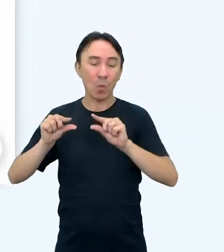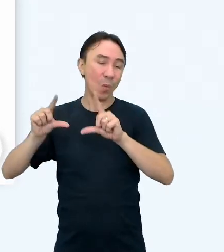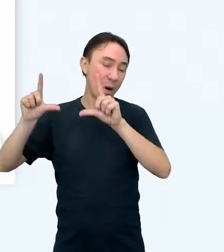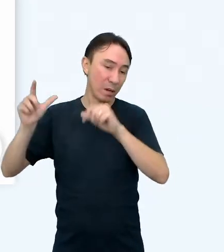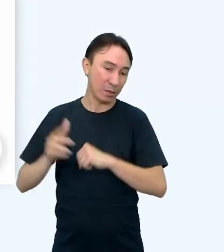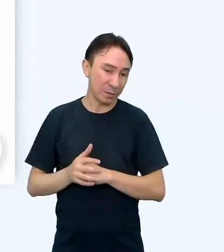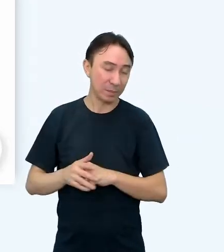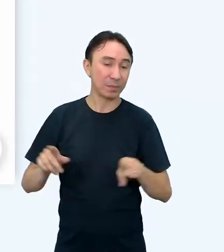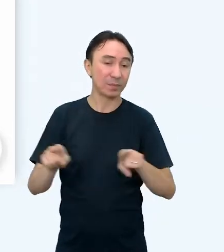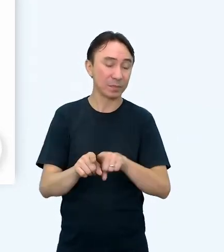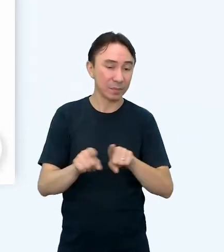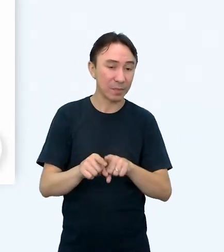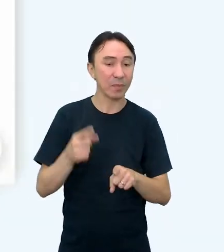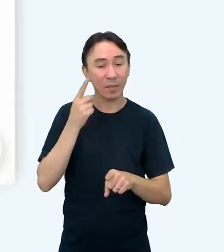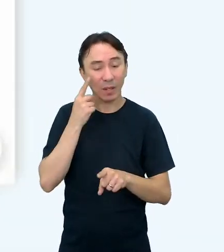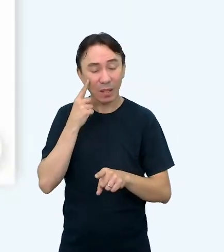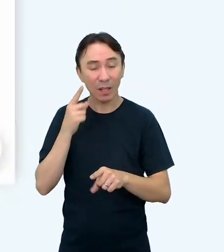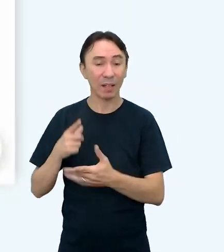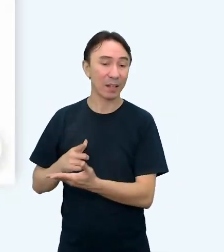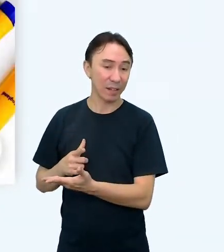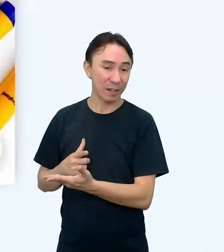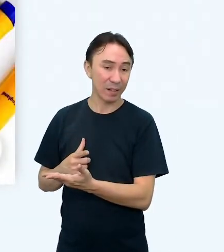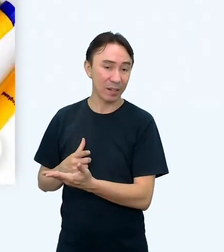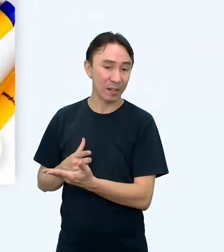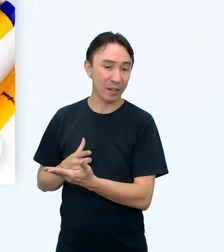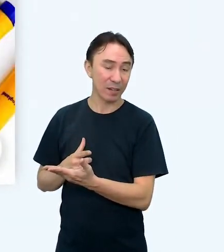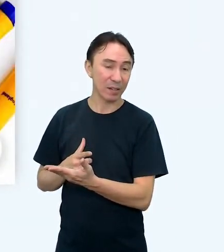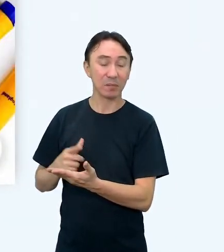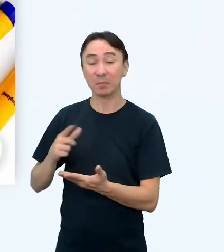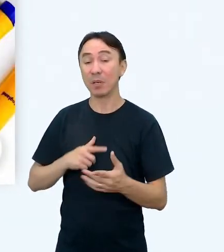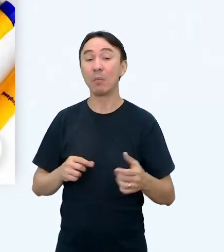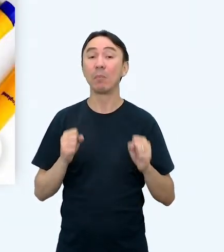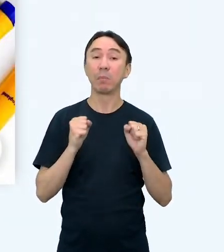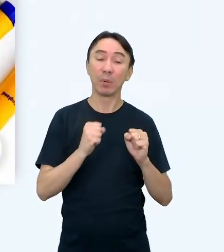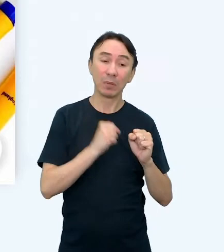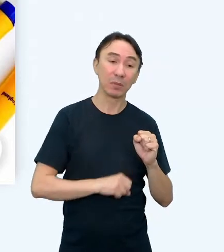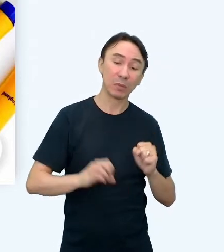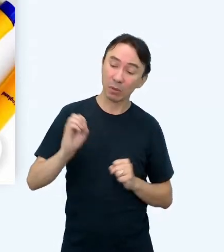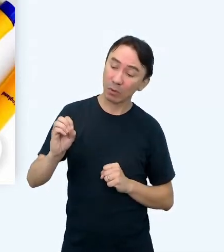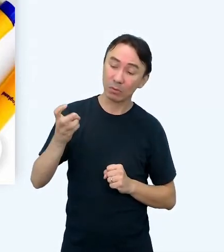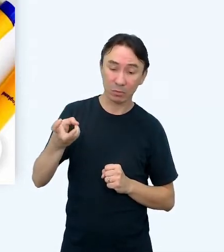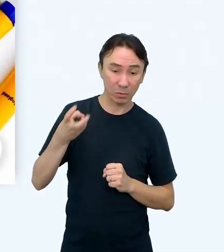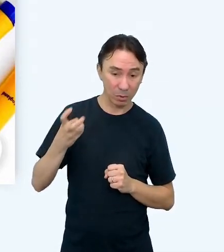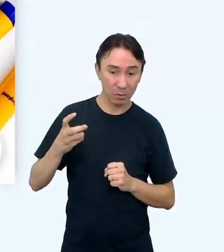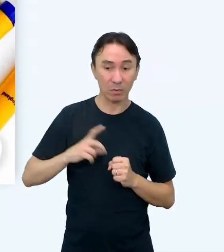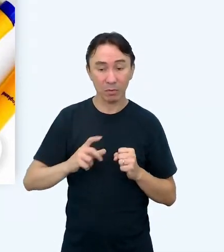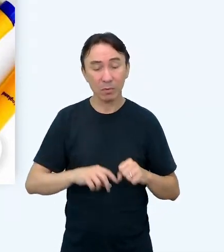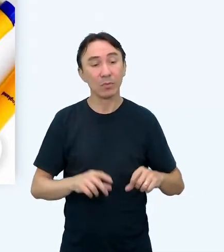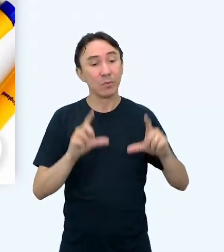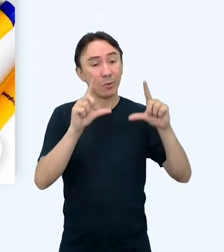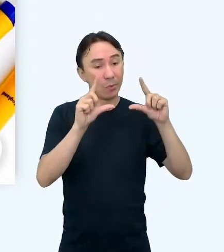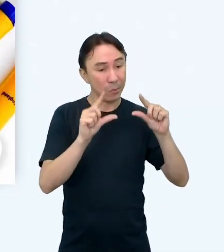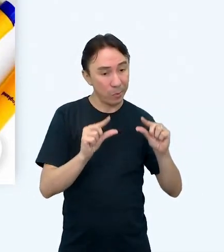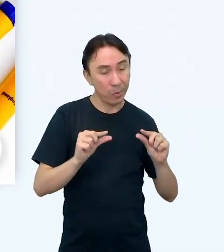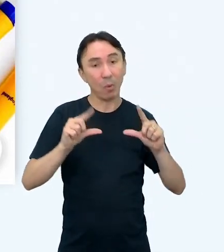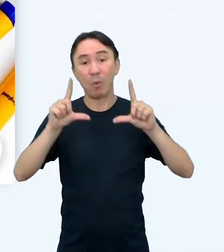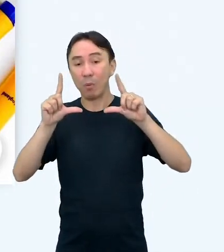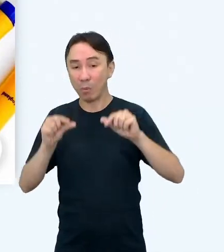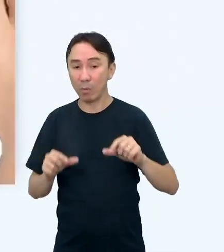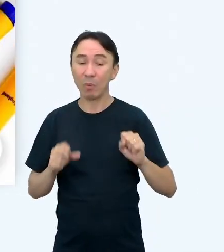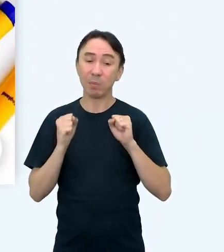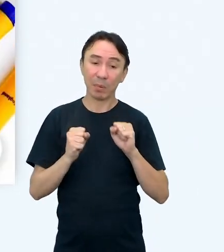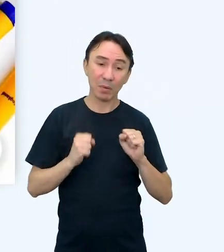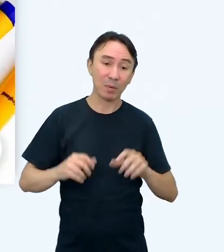pode influenciar na saúde das plantas. A redução ou ausência de oxigênio, por exemplo, podem sufocar as plantas,